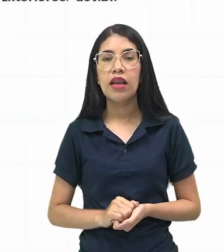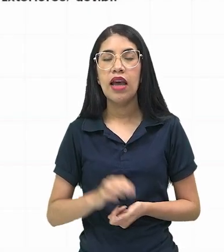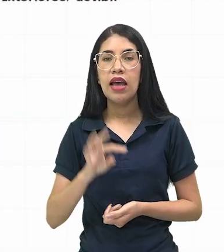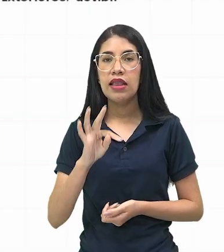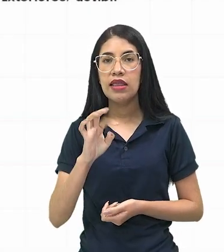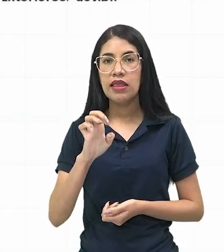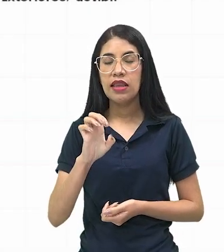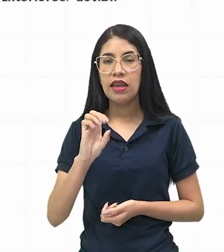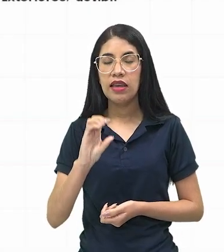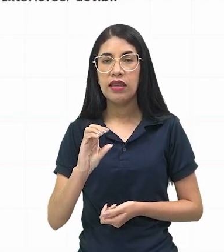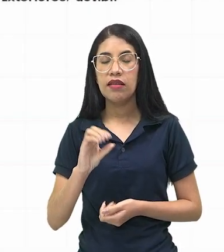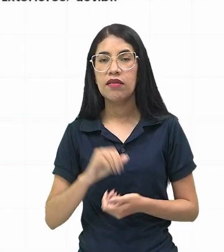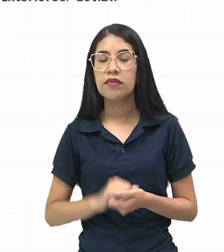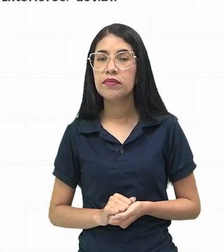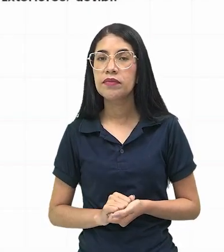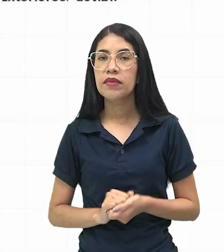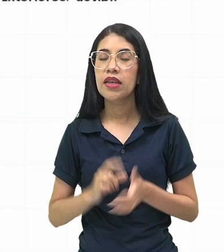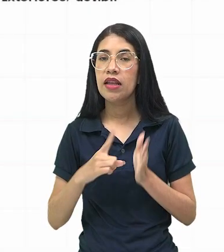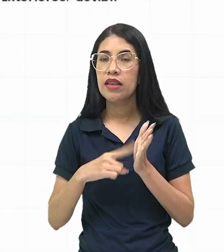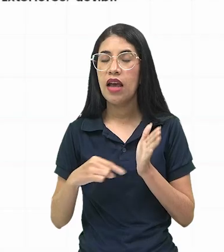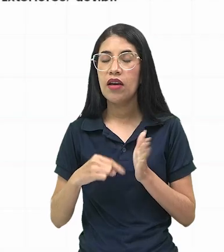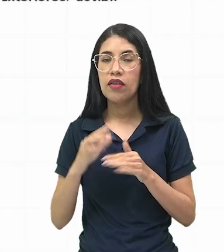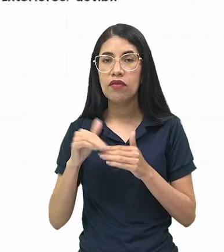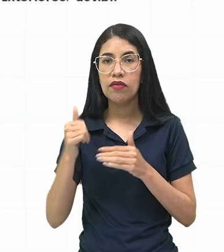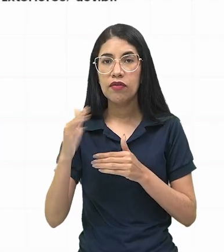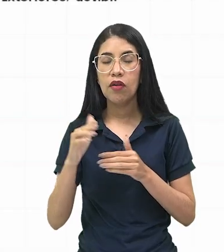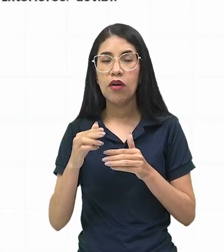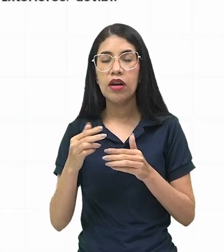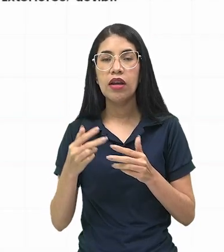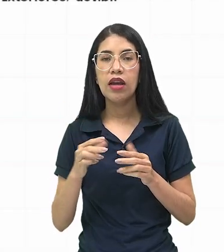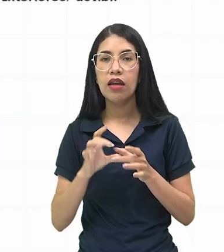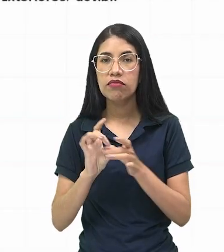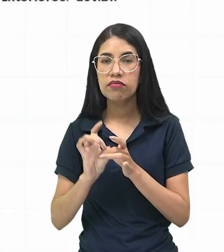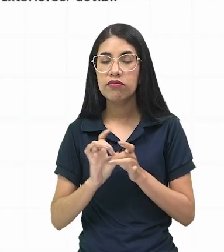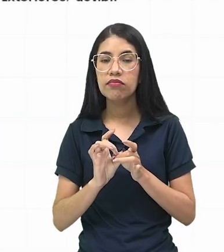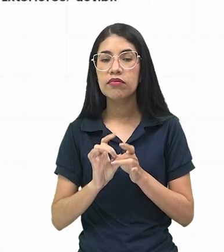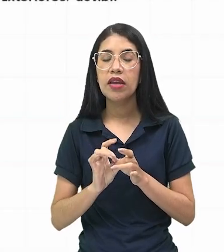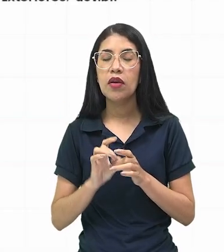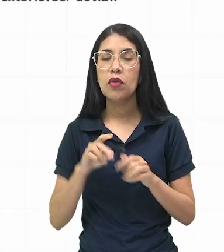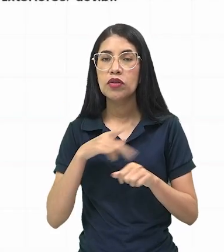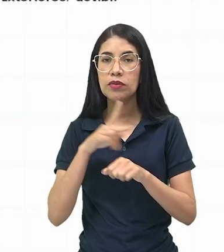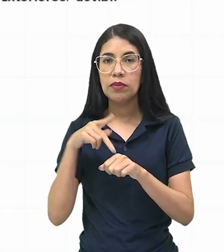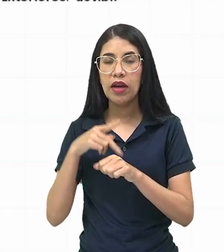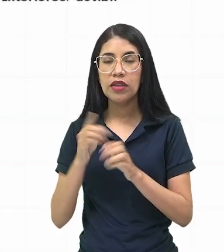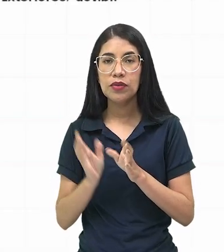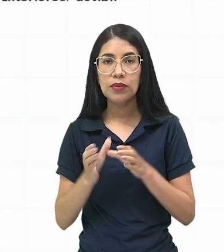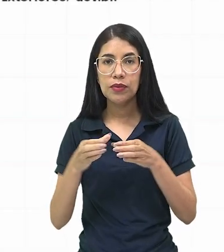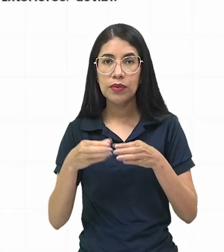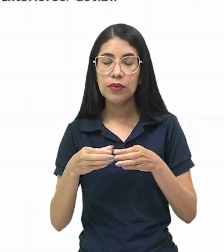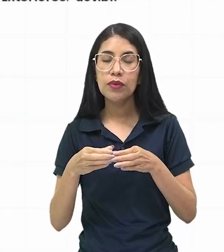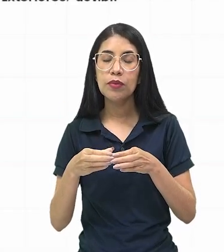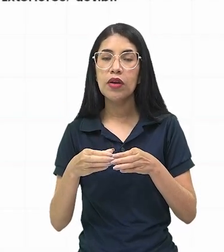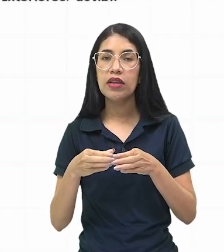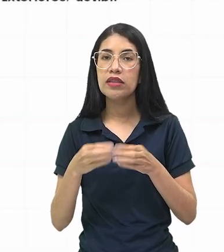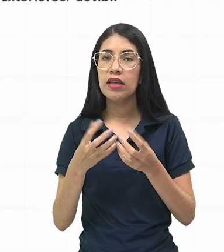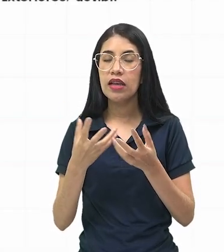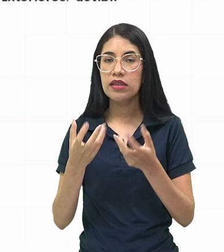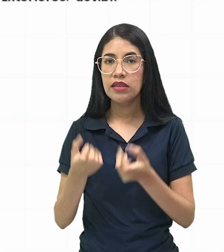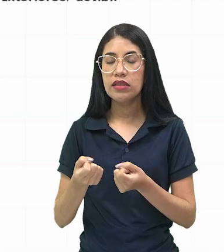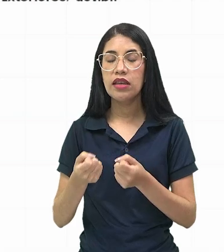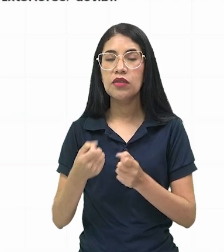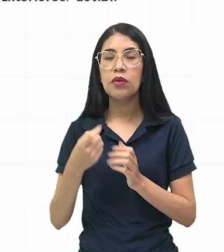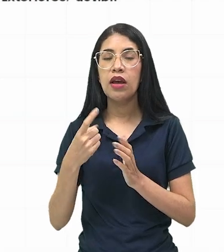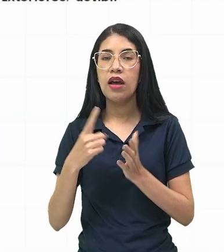tarifa externa comum, que é quando os países que compõem o bloco econômico, eles decidem aplicar a